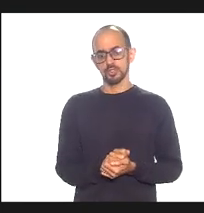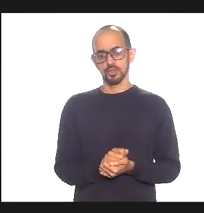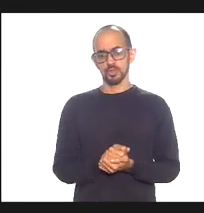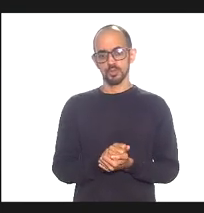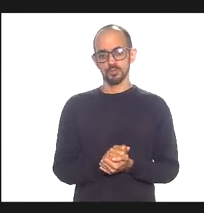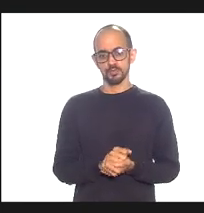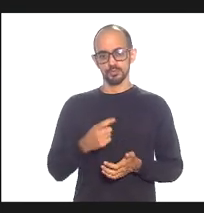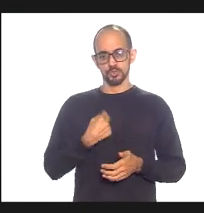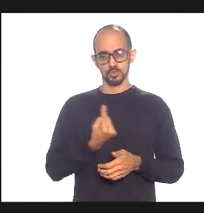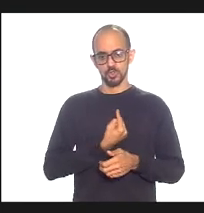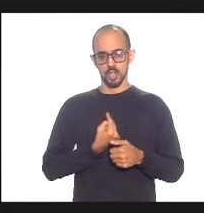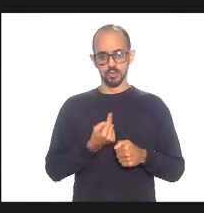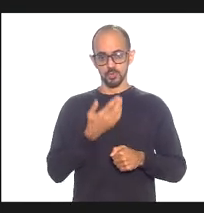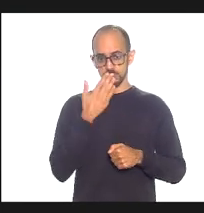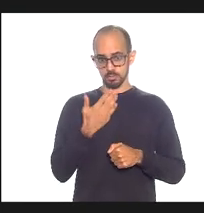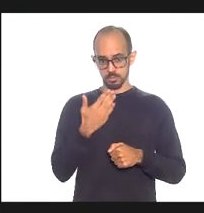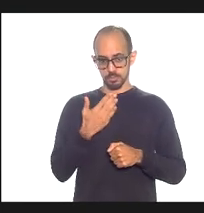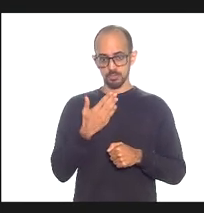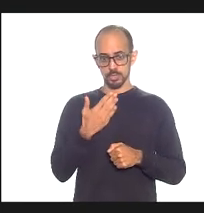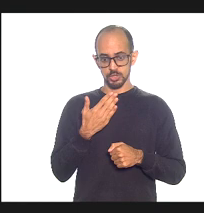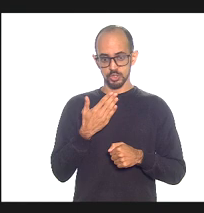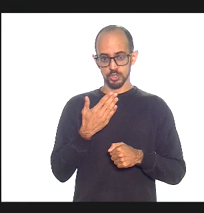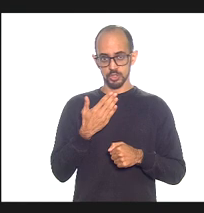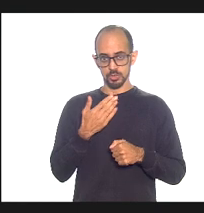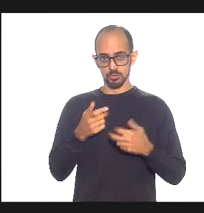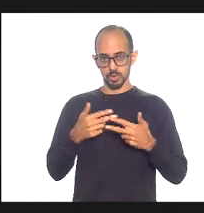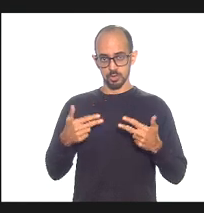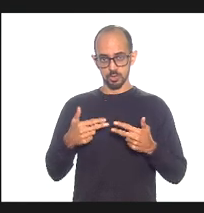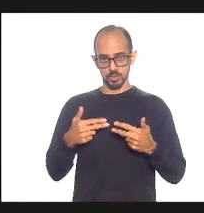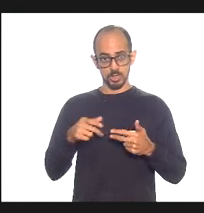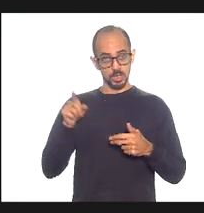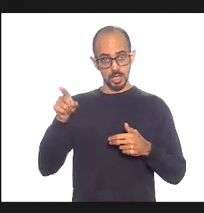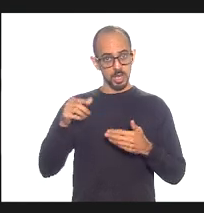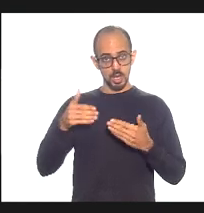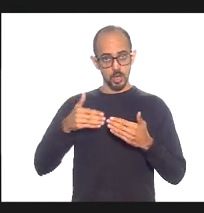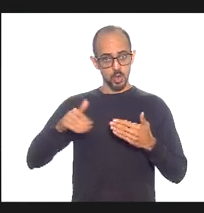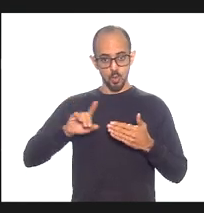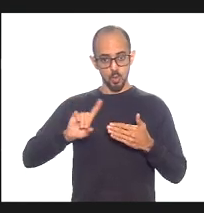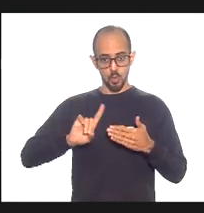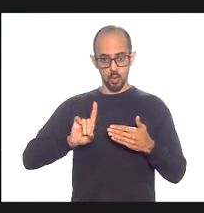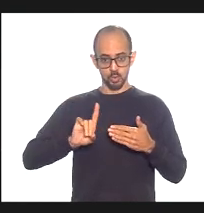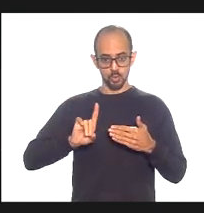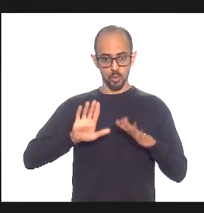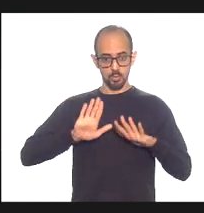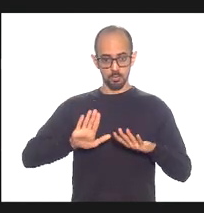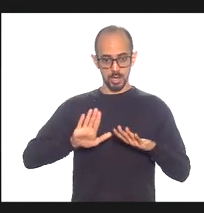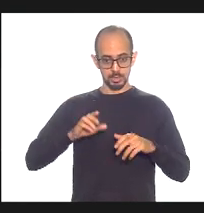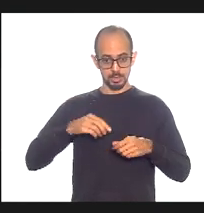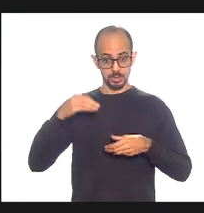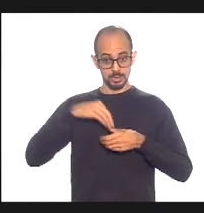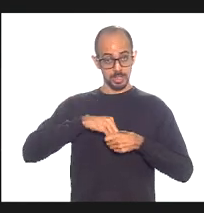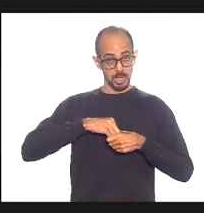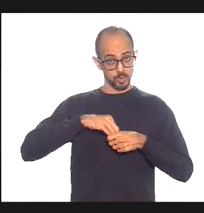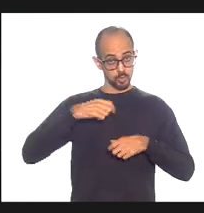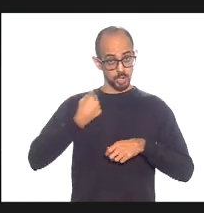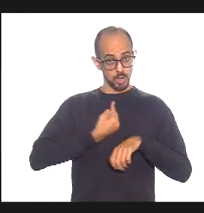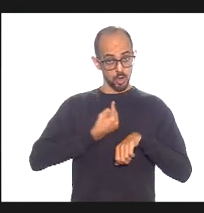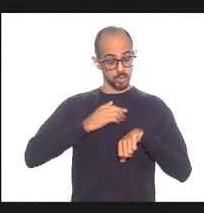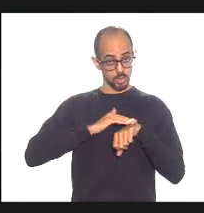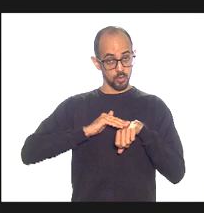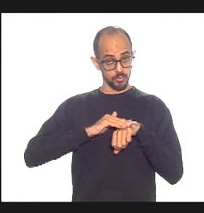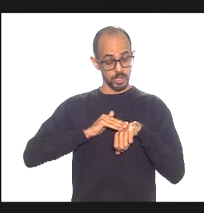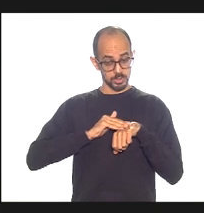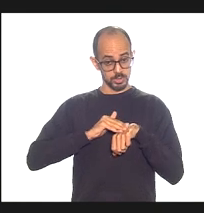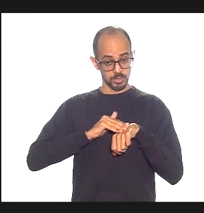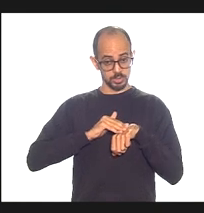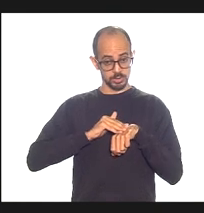e fomos fazer um pedido a ele legítimo, e que ele não concordou, mas dentro da nossa conversa, que